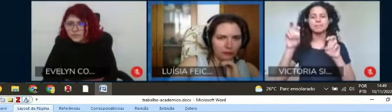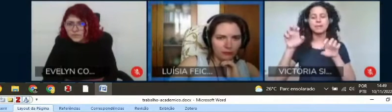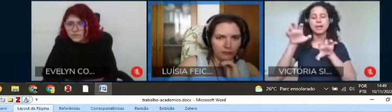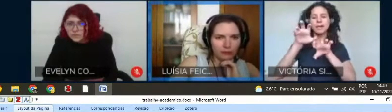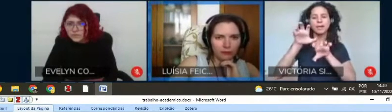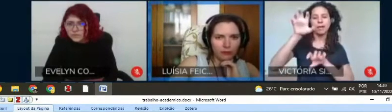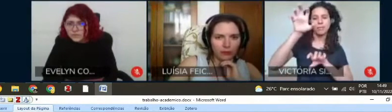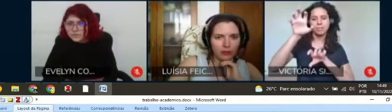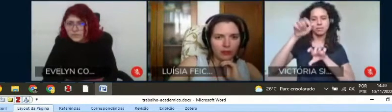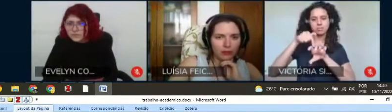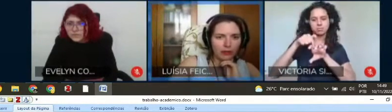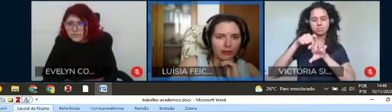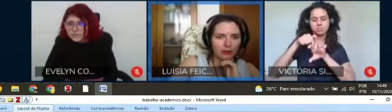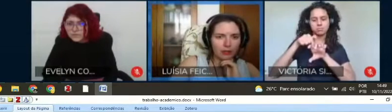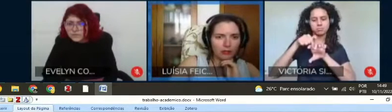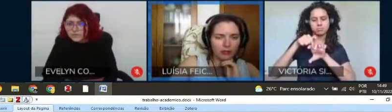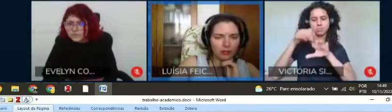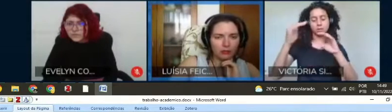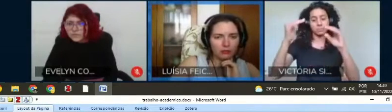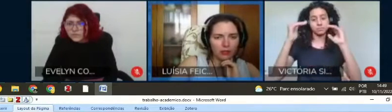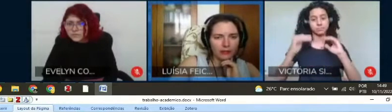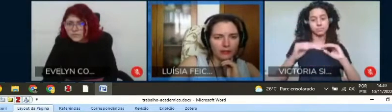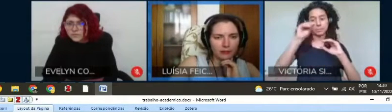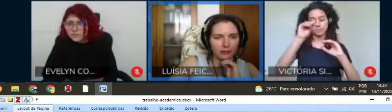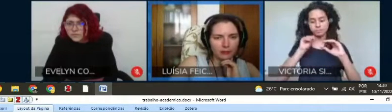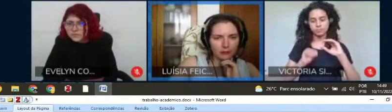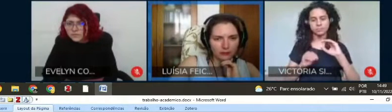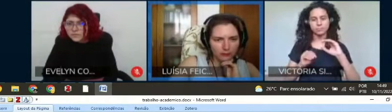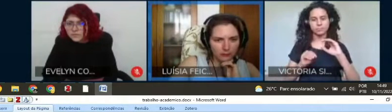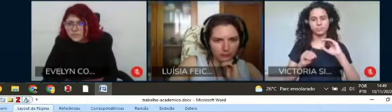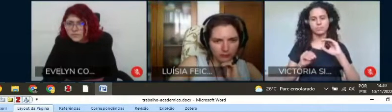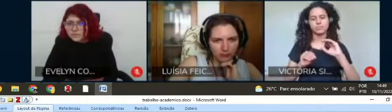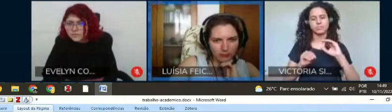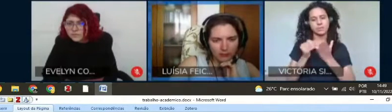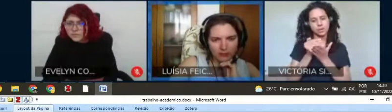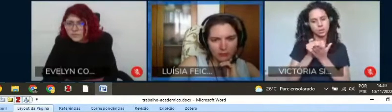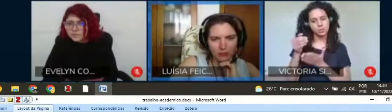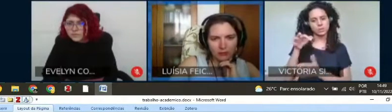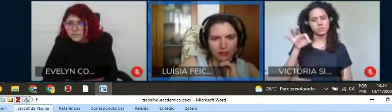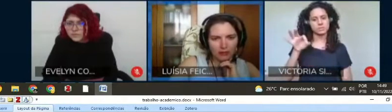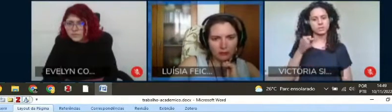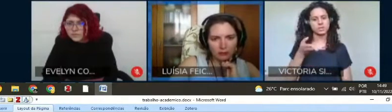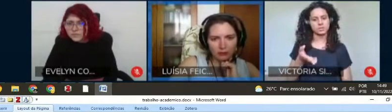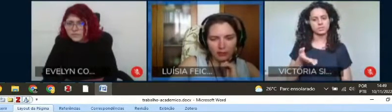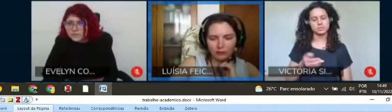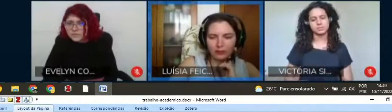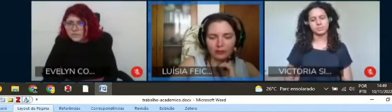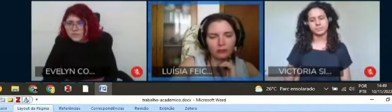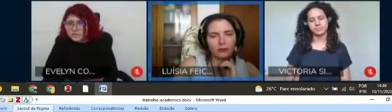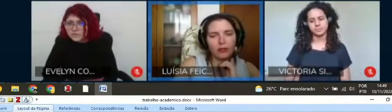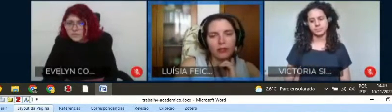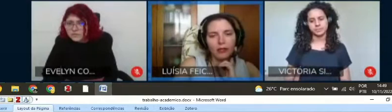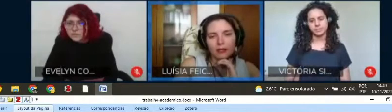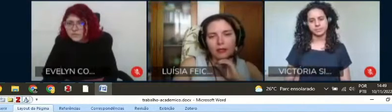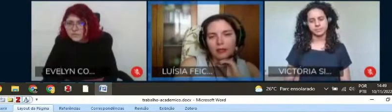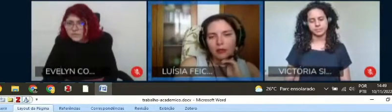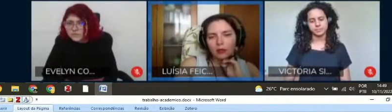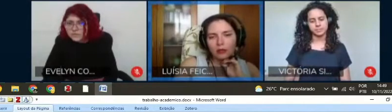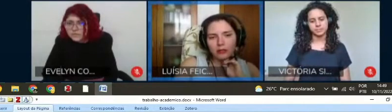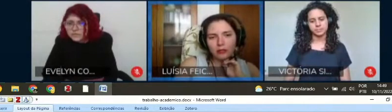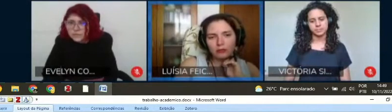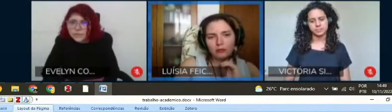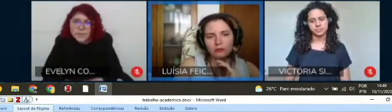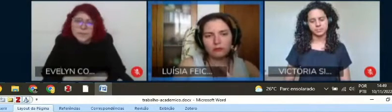próxima página. E daí é que eu tenho essa seção primária no local certo.